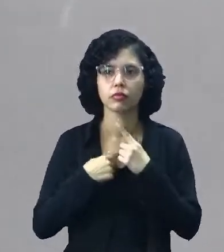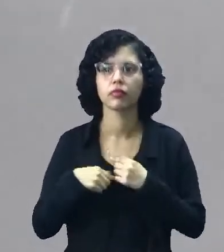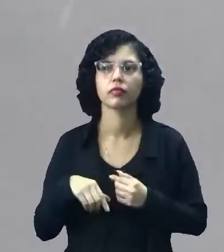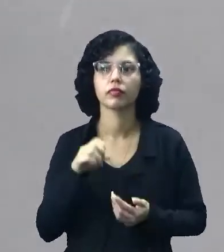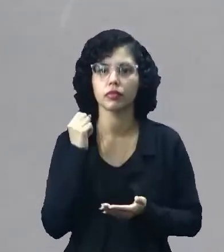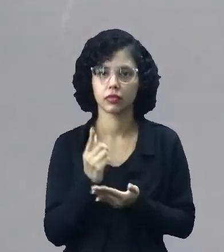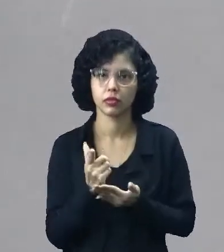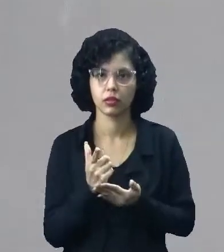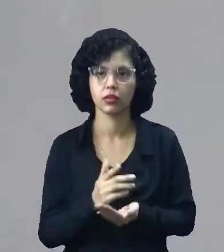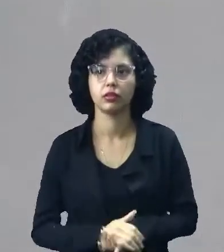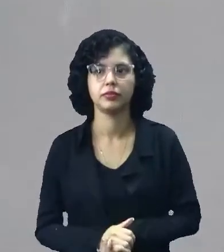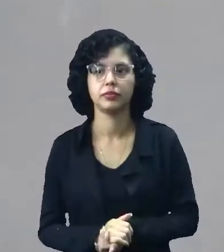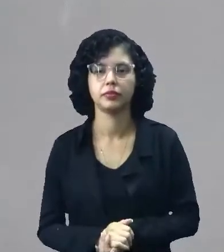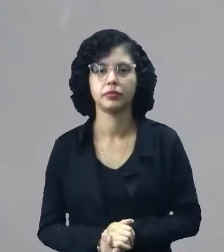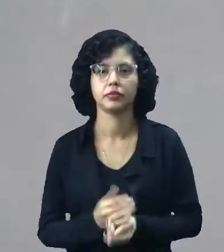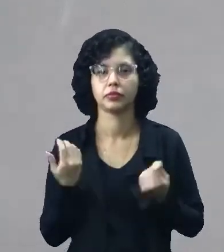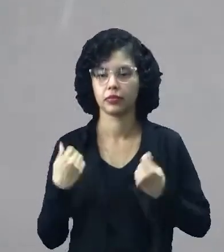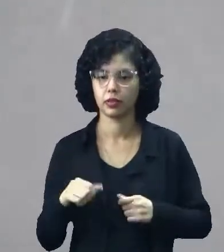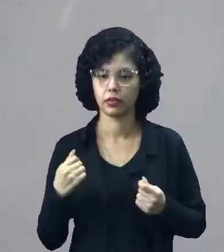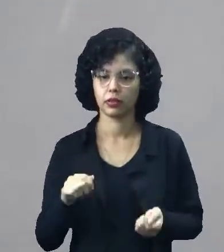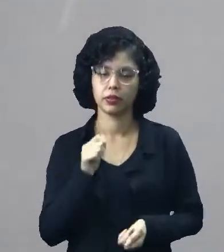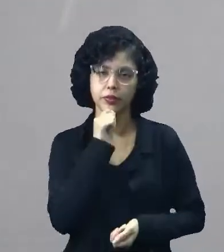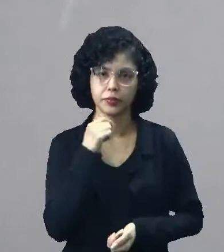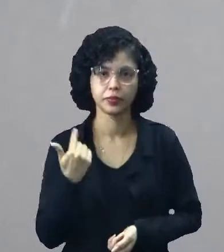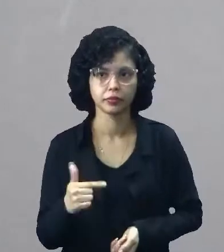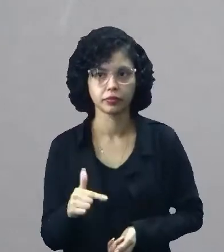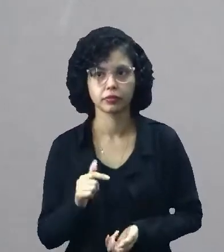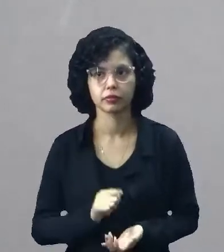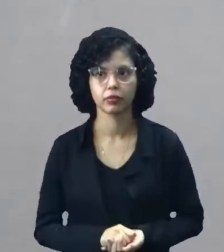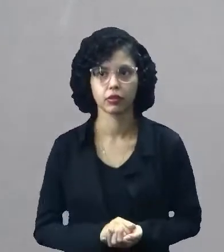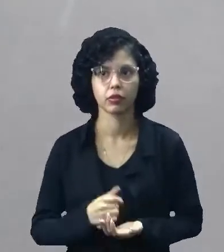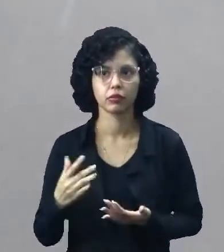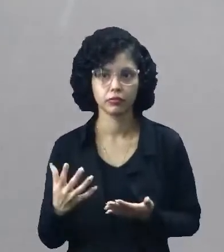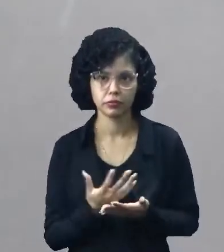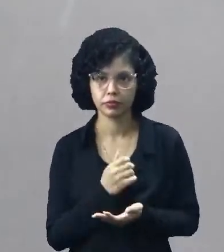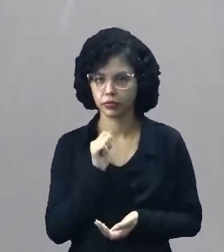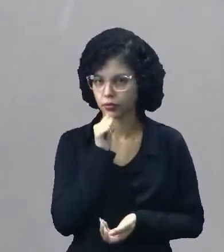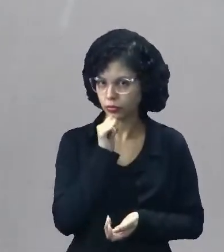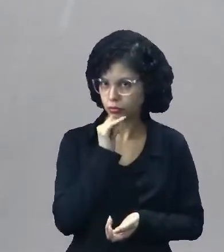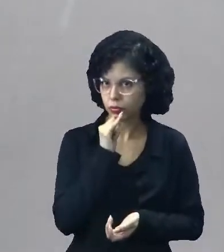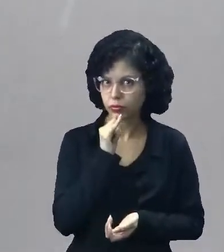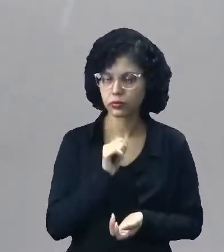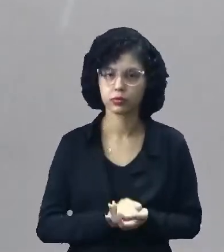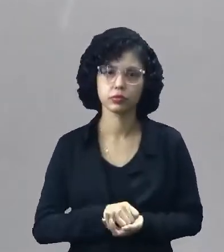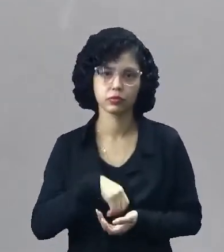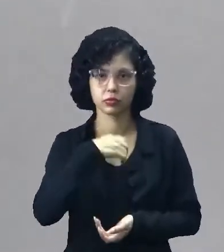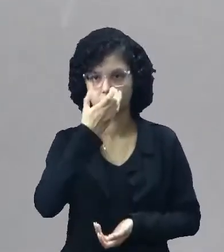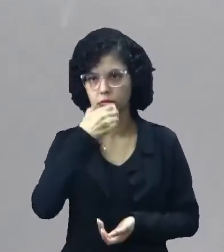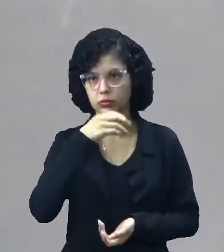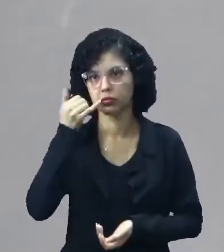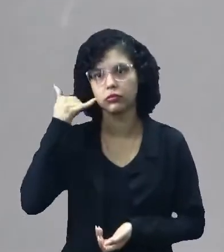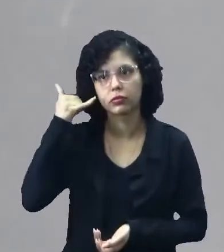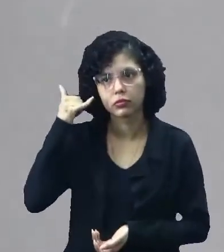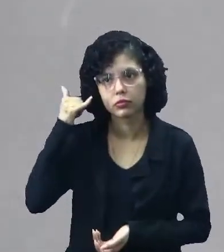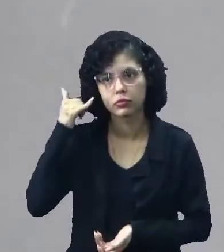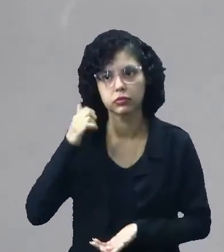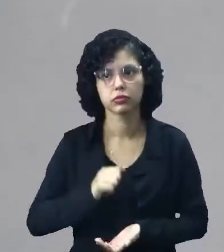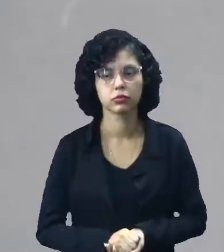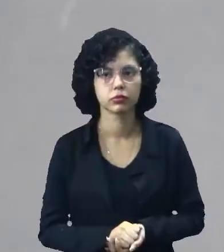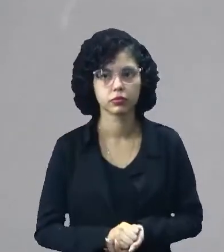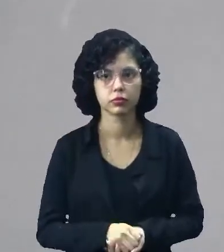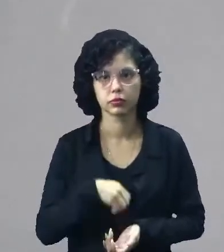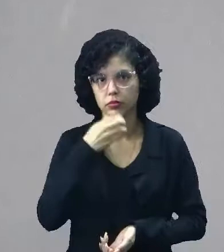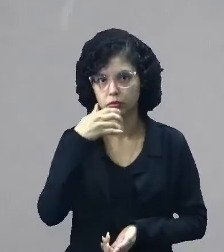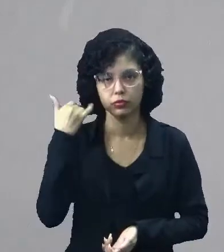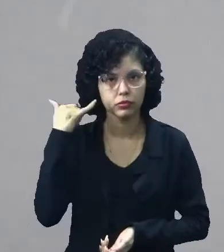de consumir, né? Uma necessidade que não existe. Vamos pegar aí o exemplo, por exemplo, um iPhone. teoricamente, né, o